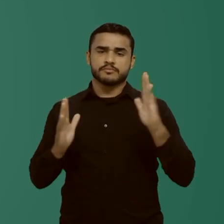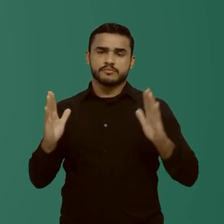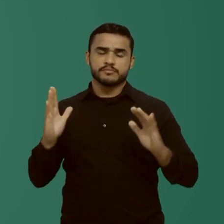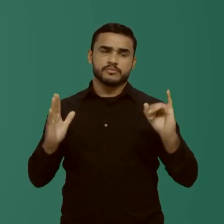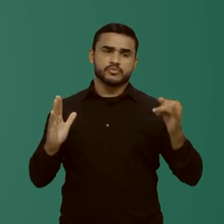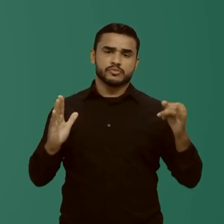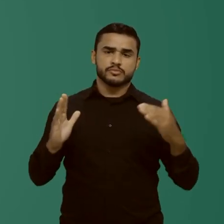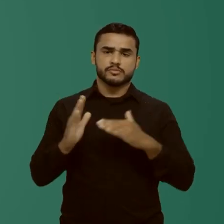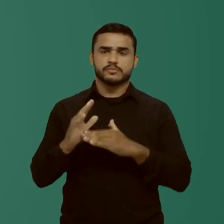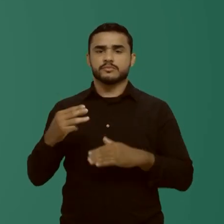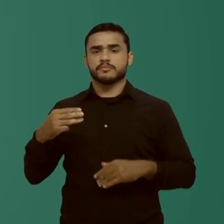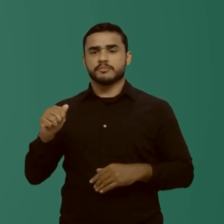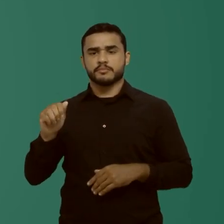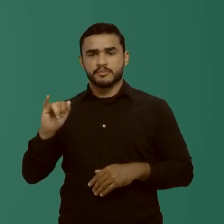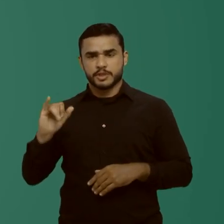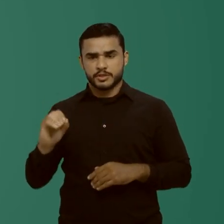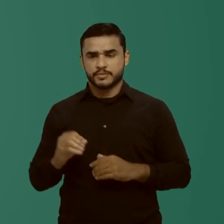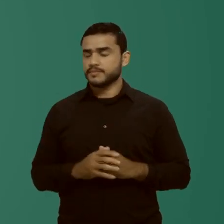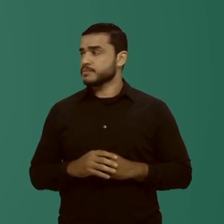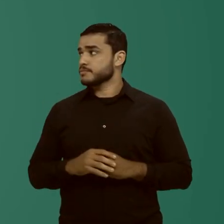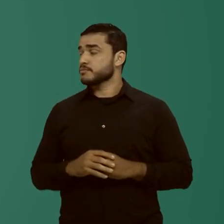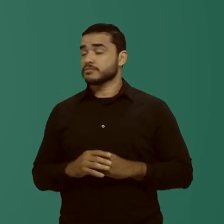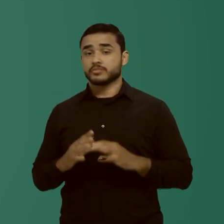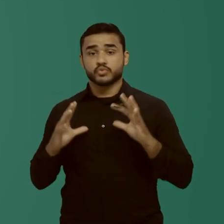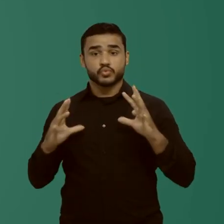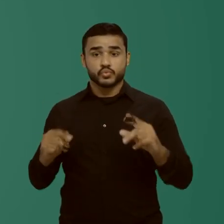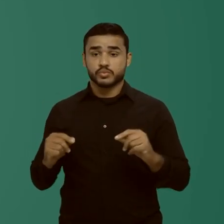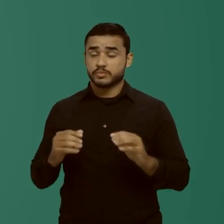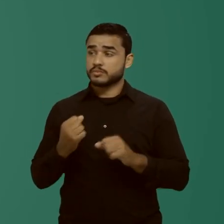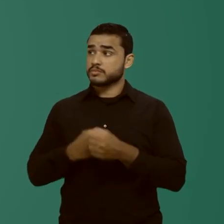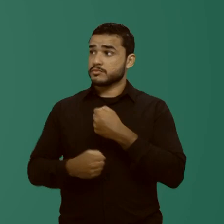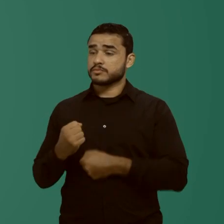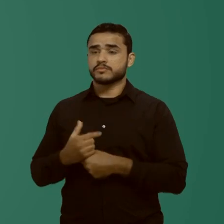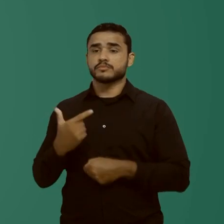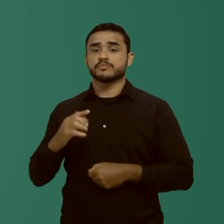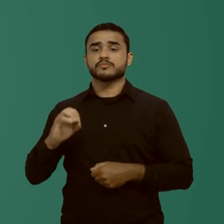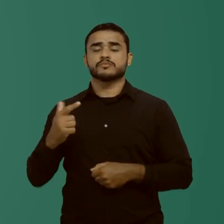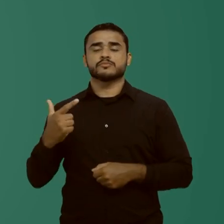de 2025. Em todo o ano de 2024, foram